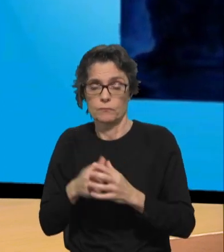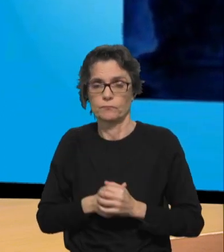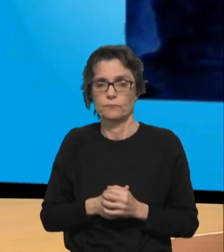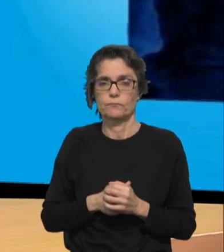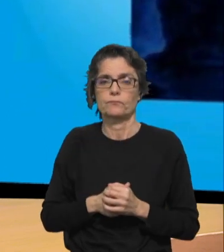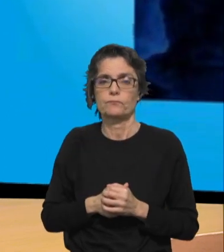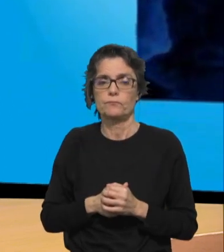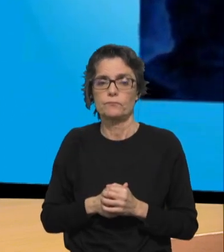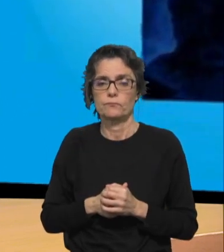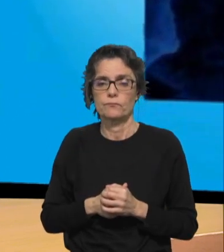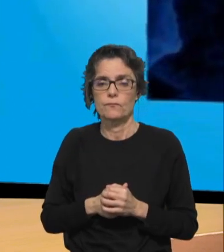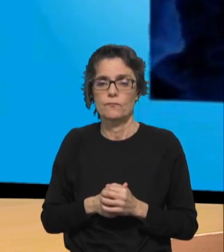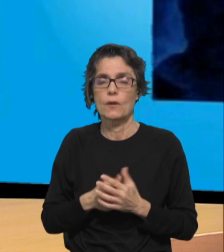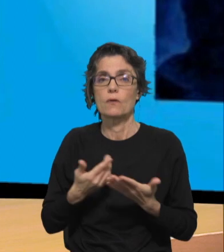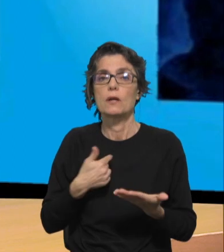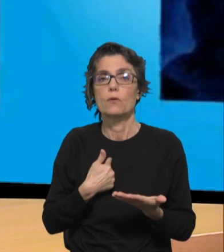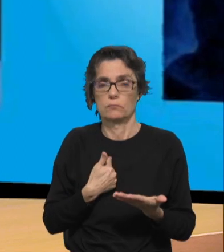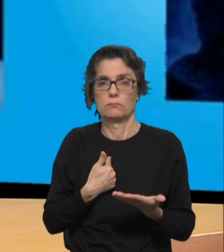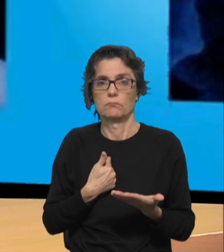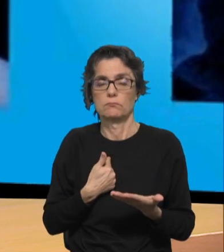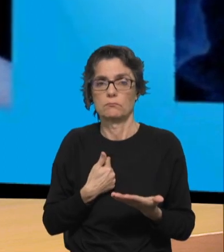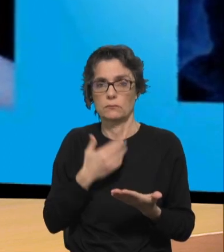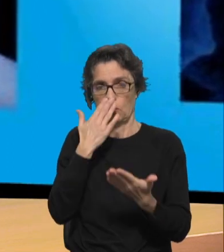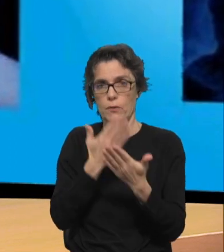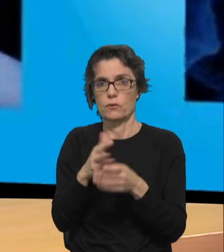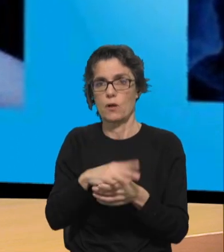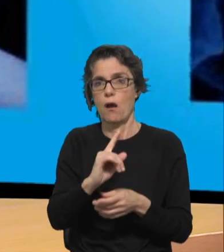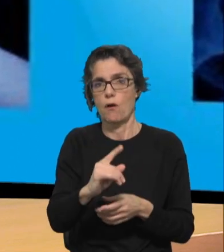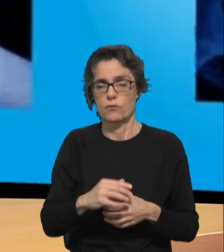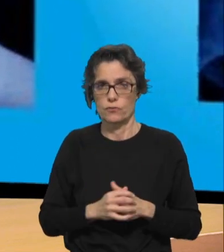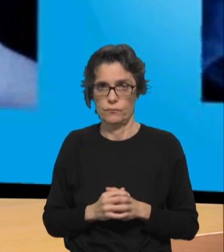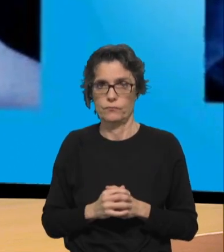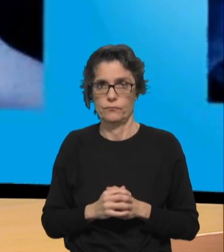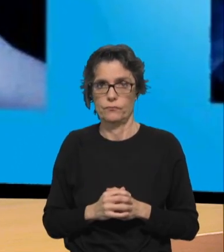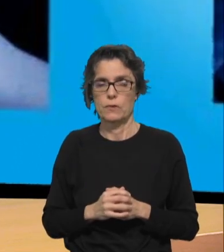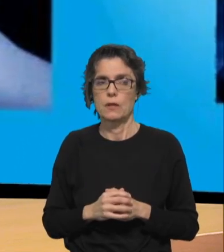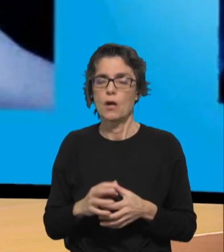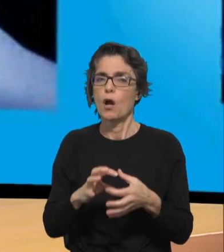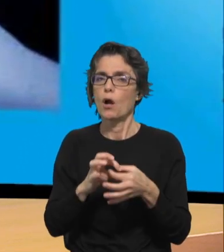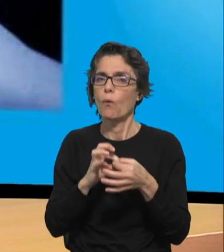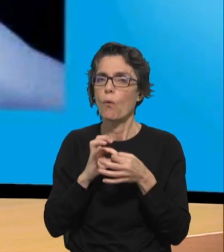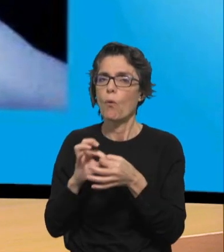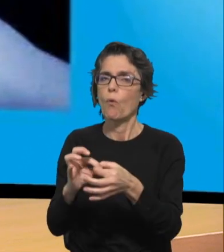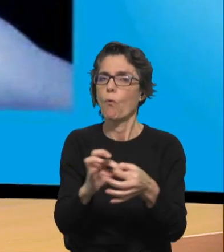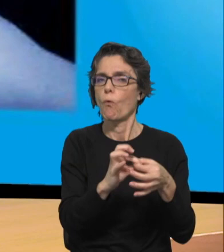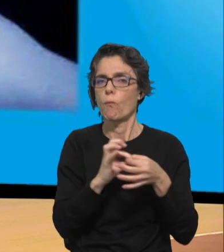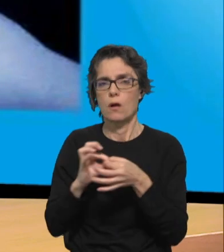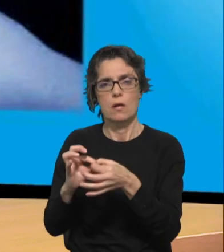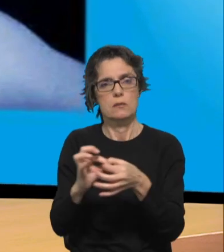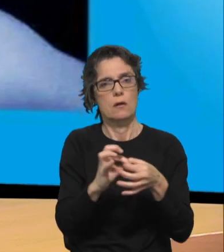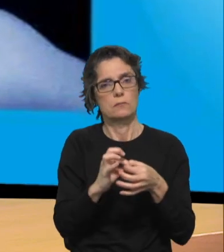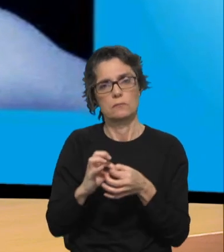é mais evidente é que existe uma necessidade absoluta de cooperação entre estes 2 sistemas.